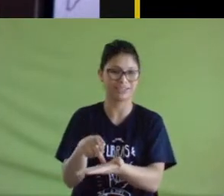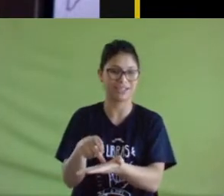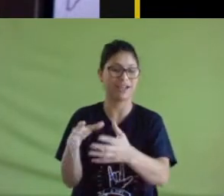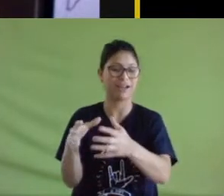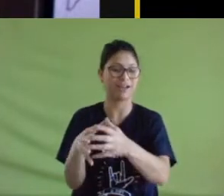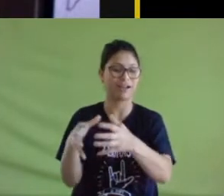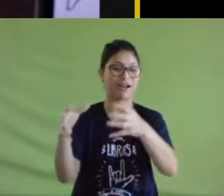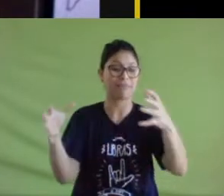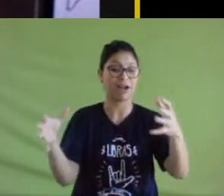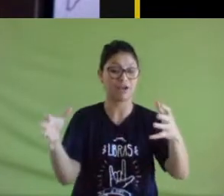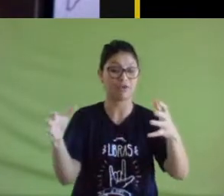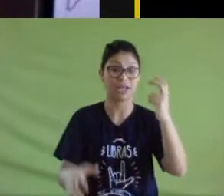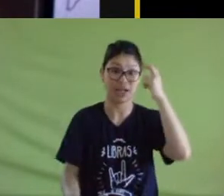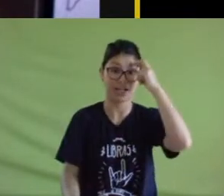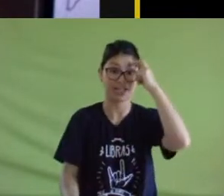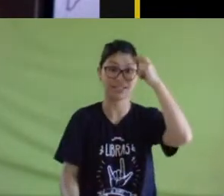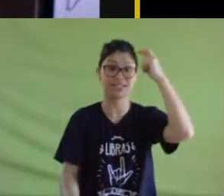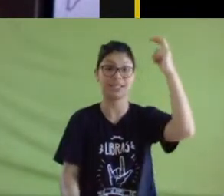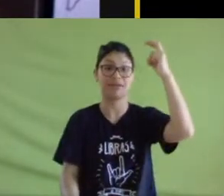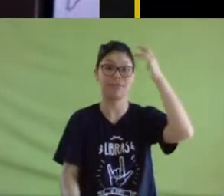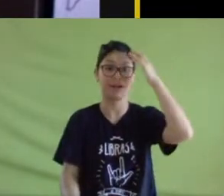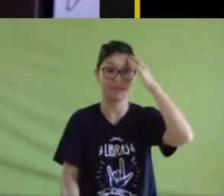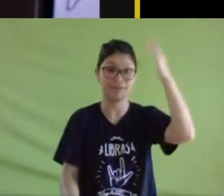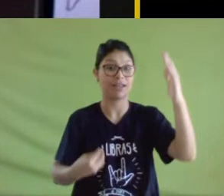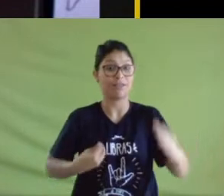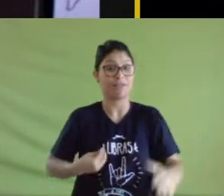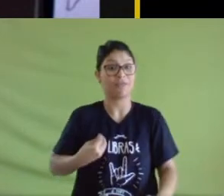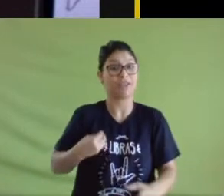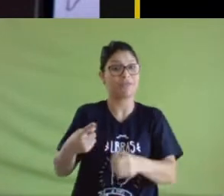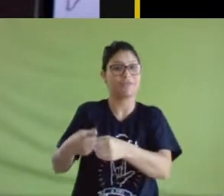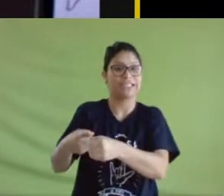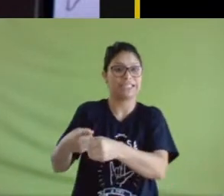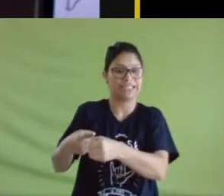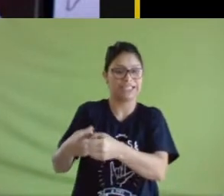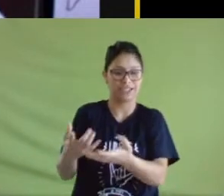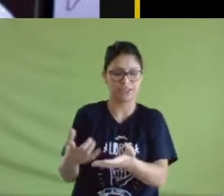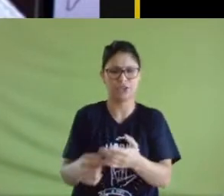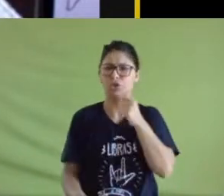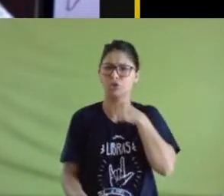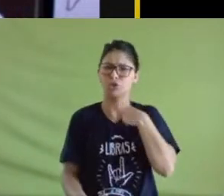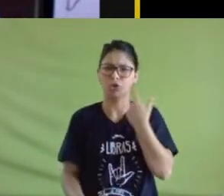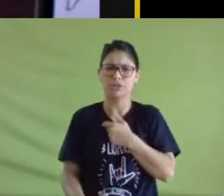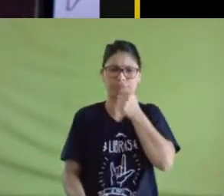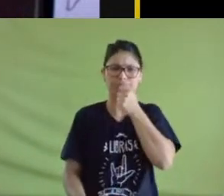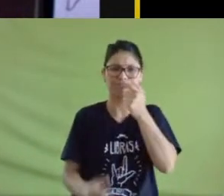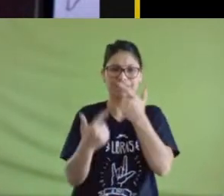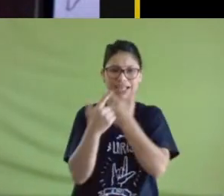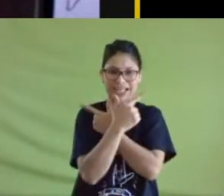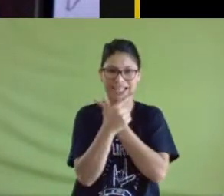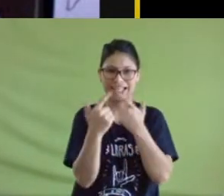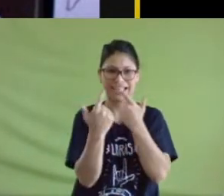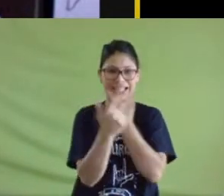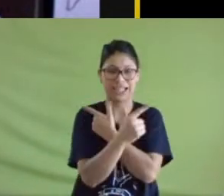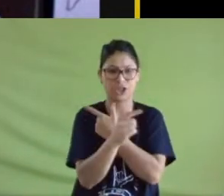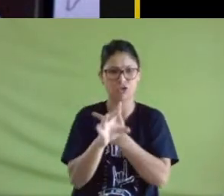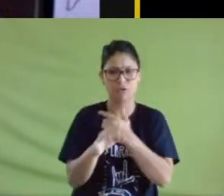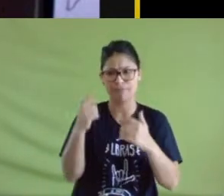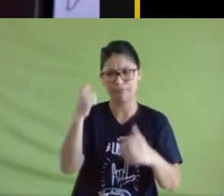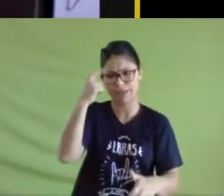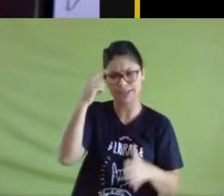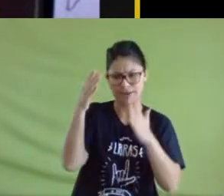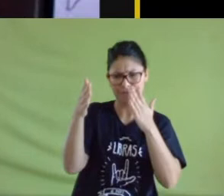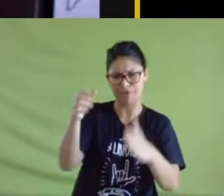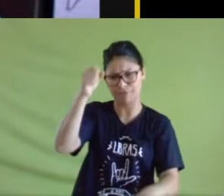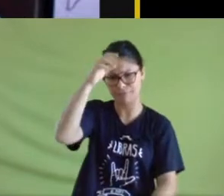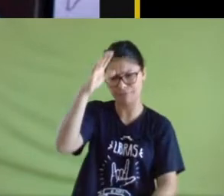maioria dos sábios que vivem na cidade. A gente ri porque, se a gente pensar, Atenas do Aristóteles, ela tinha